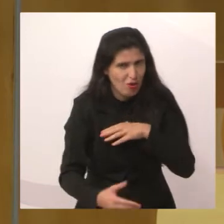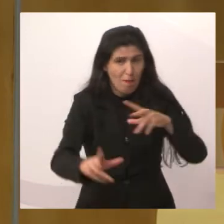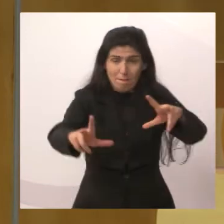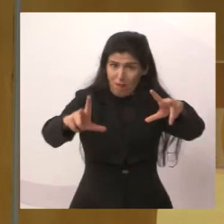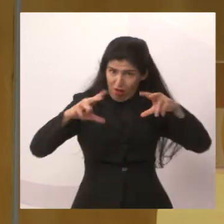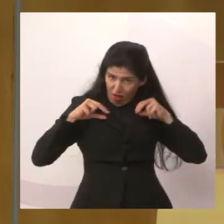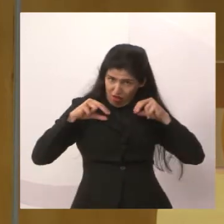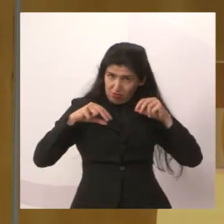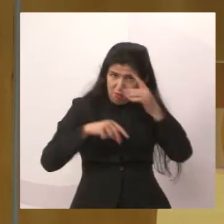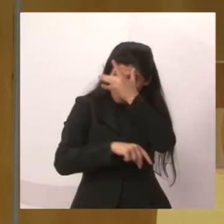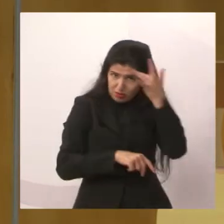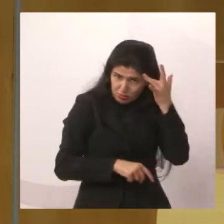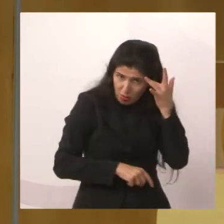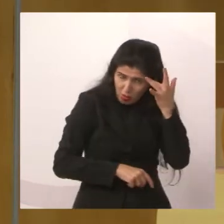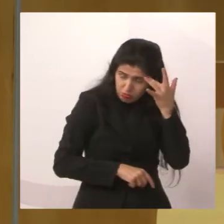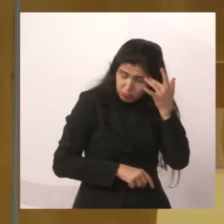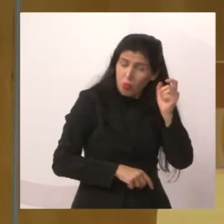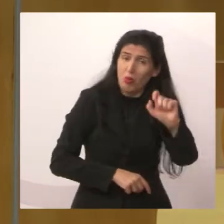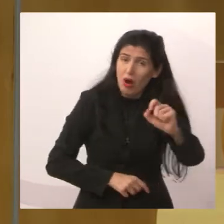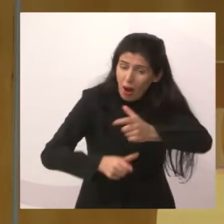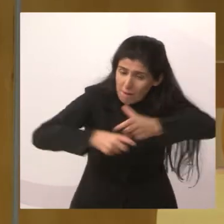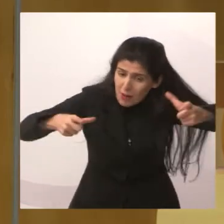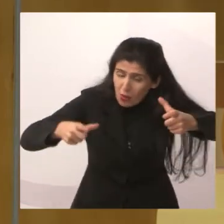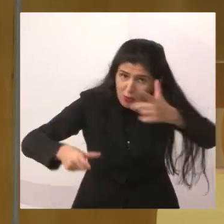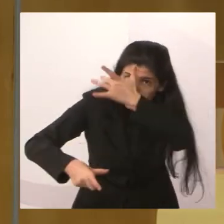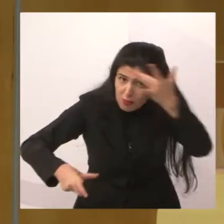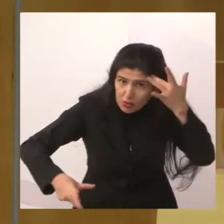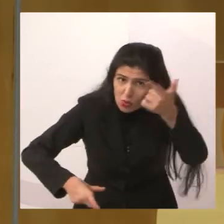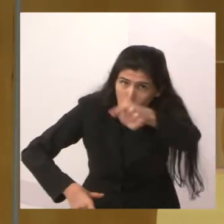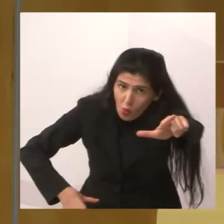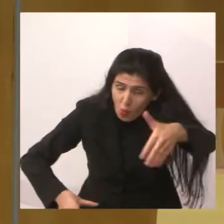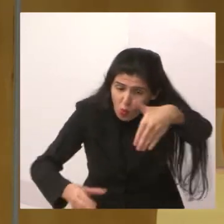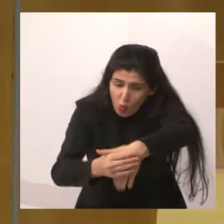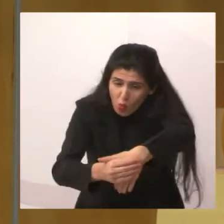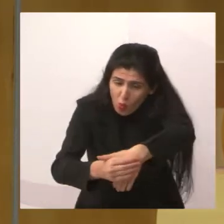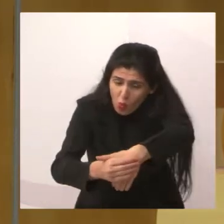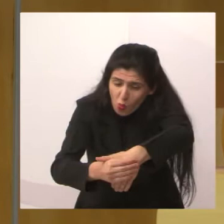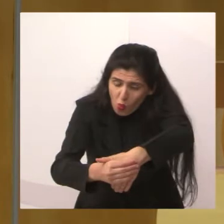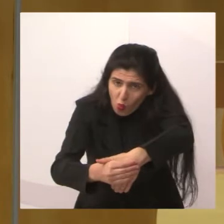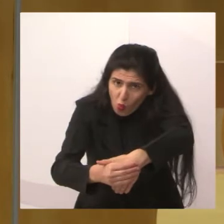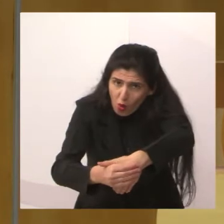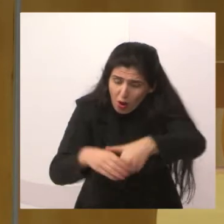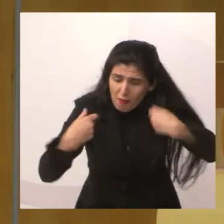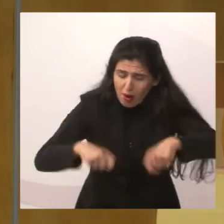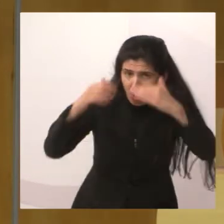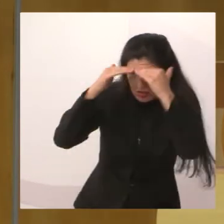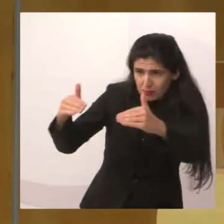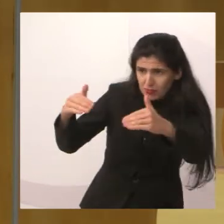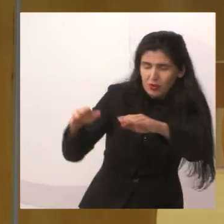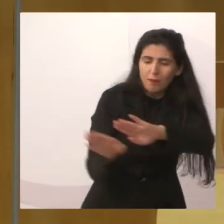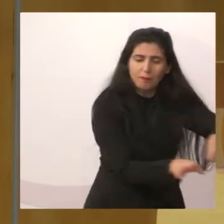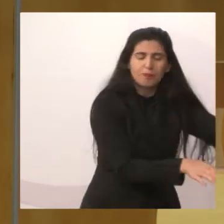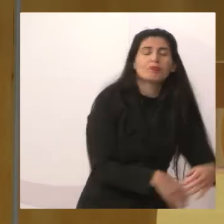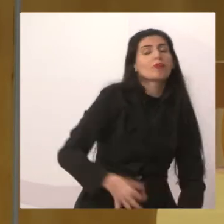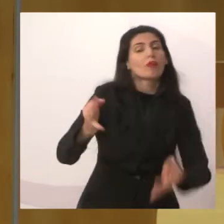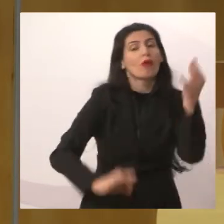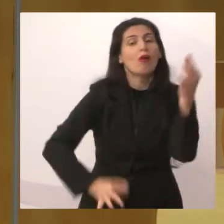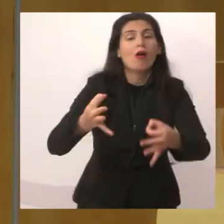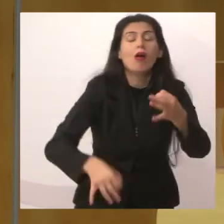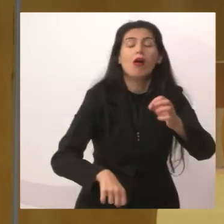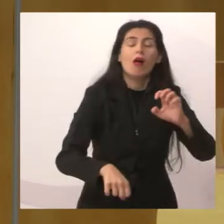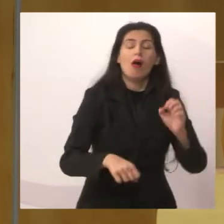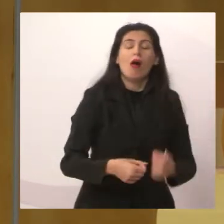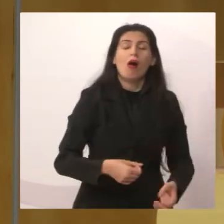quero dizer o seguinte: eu quero saber qual vai ser o julgamento do Tribunal de Contas do Estado de São